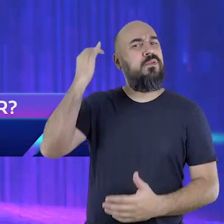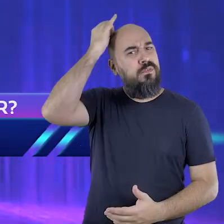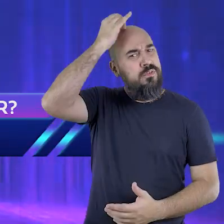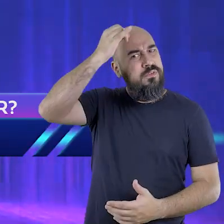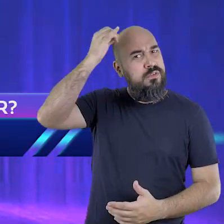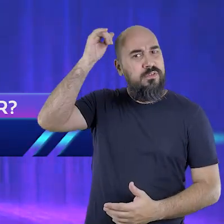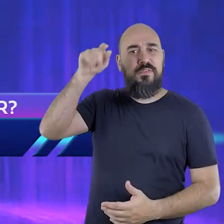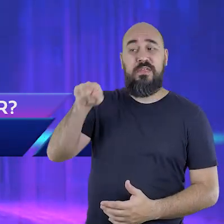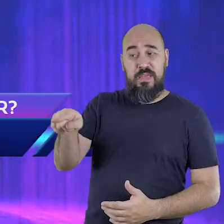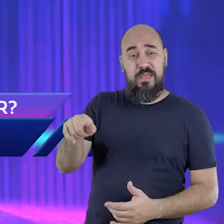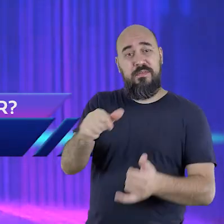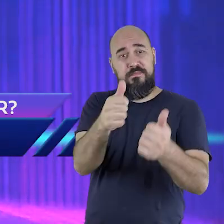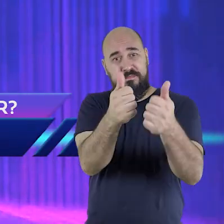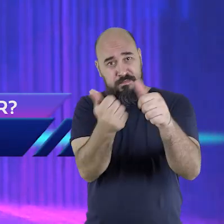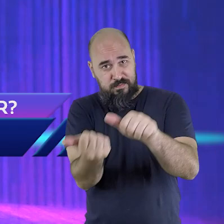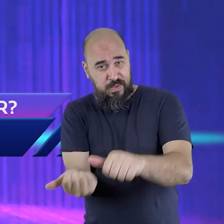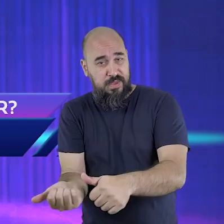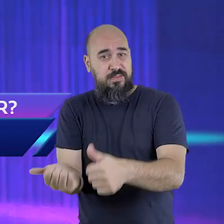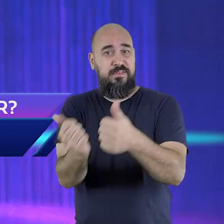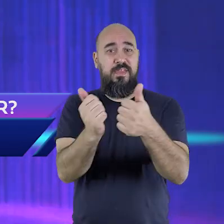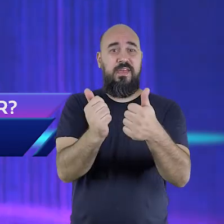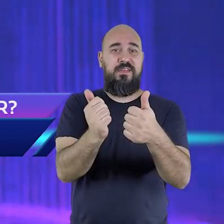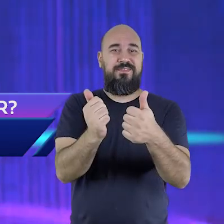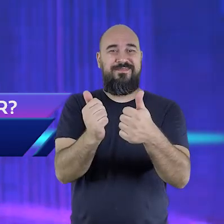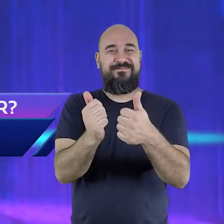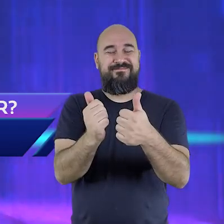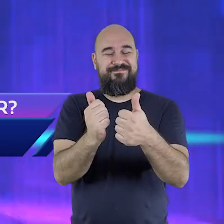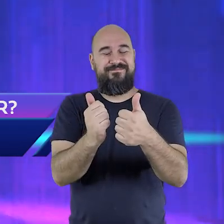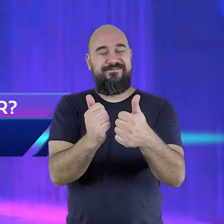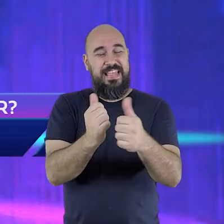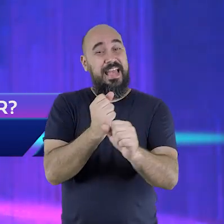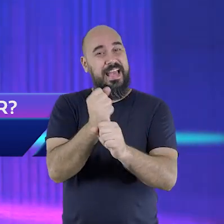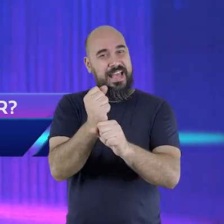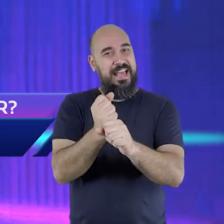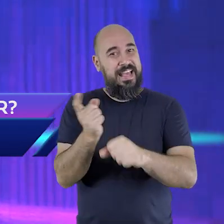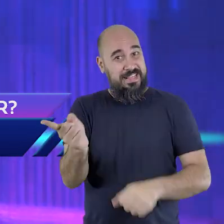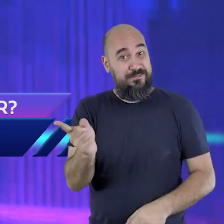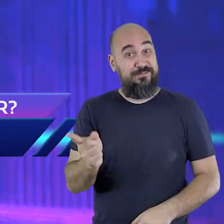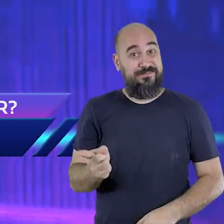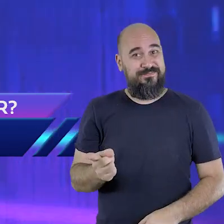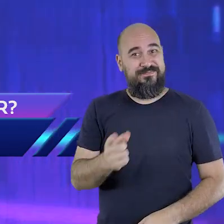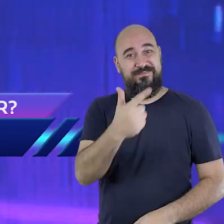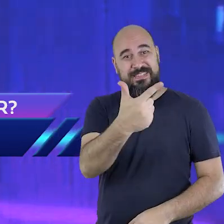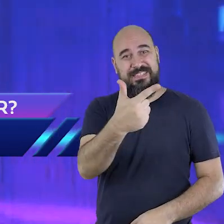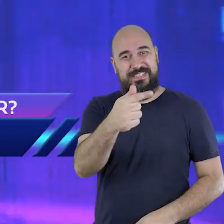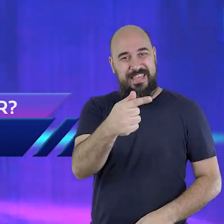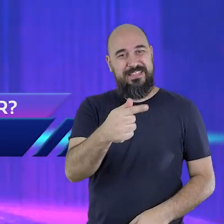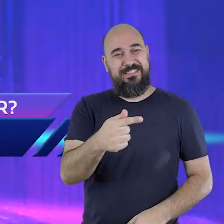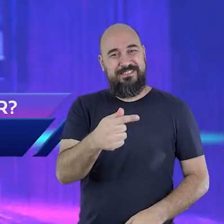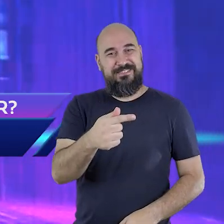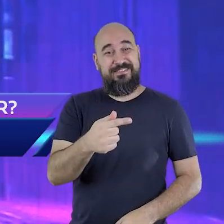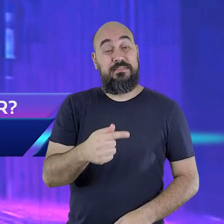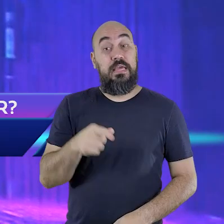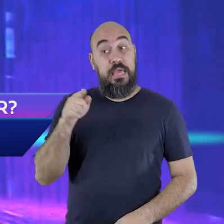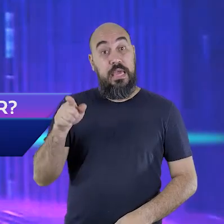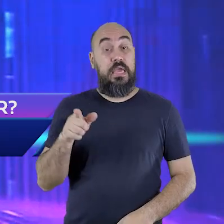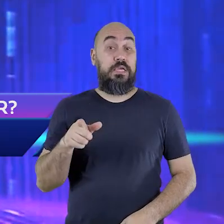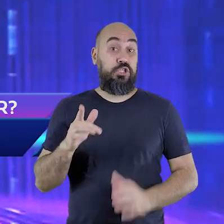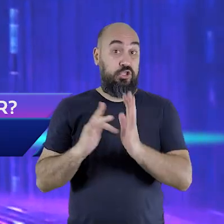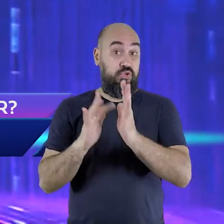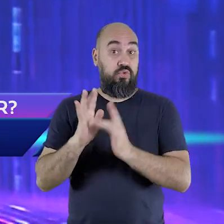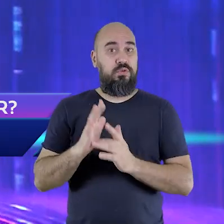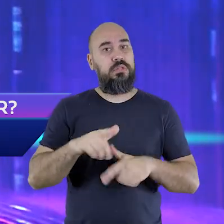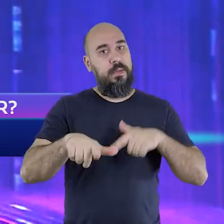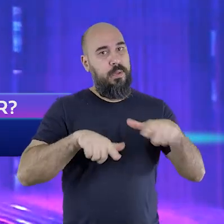nesse ano que Jesus foi ungido, que Jesus foi batizado. Jesus trabalhou na carpintaria de José até